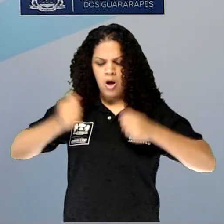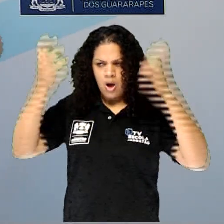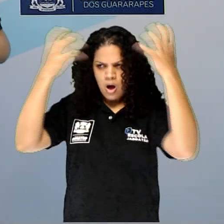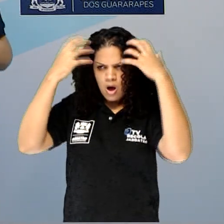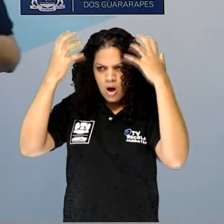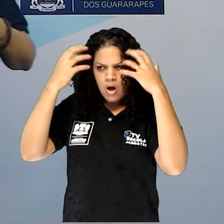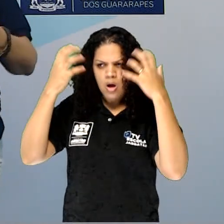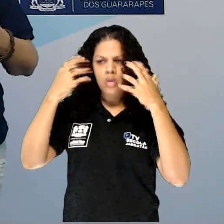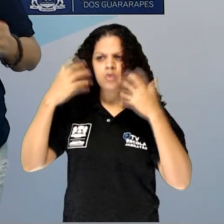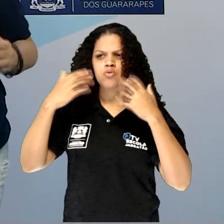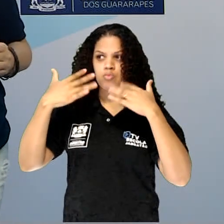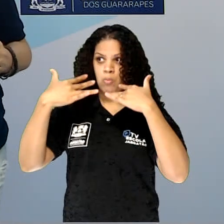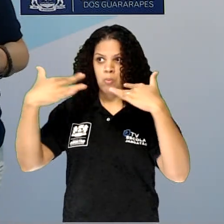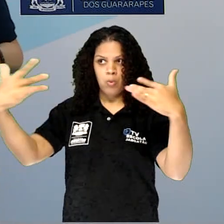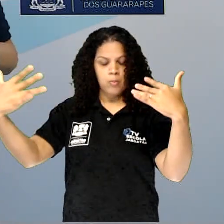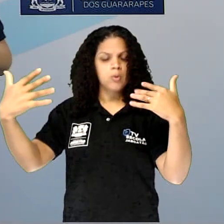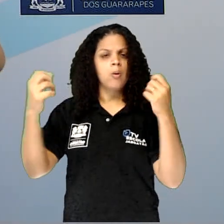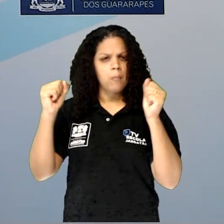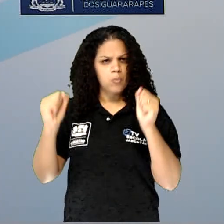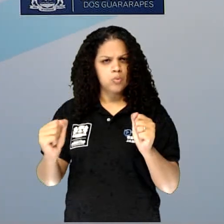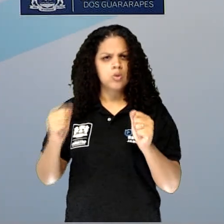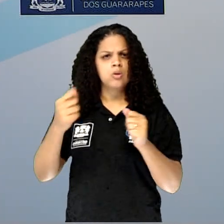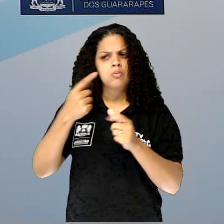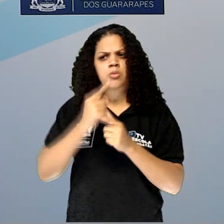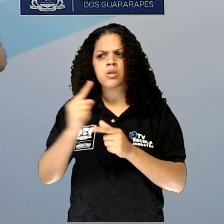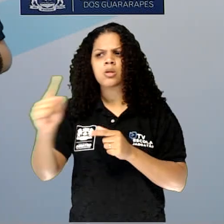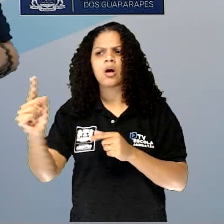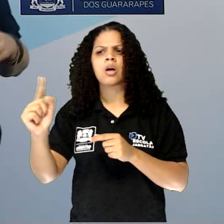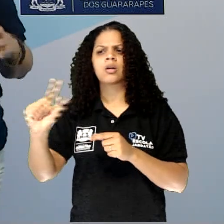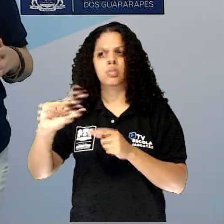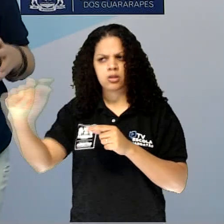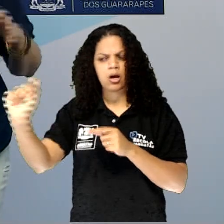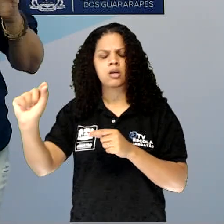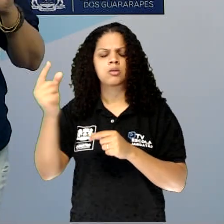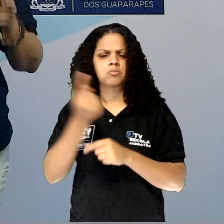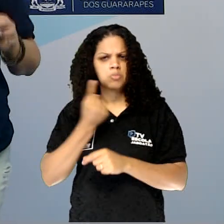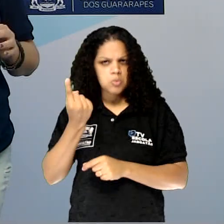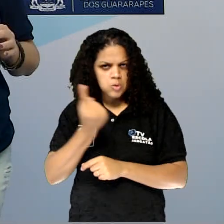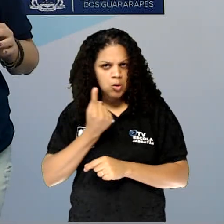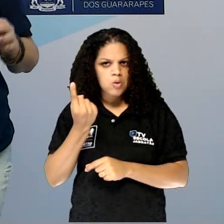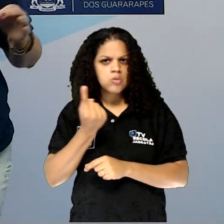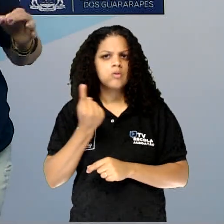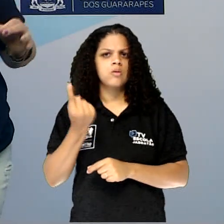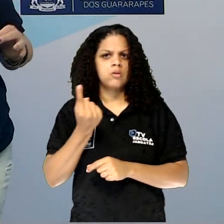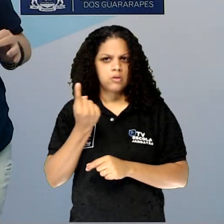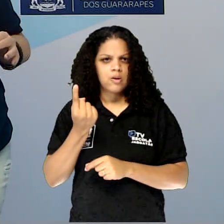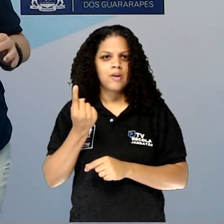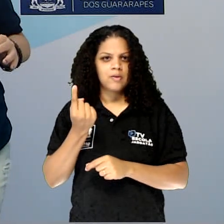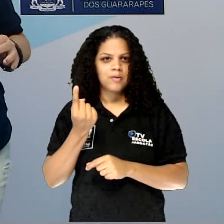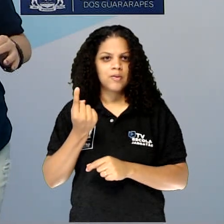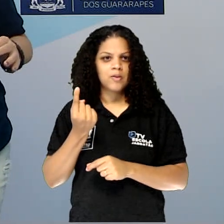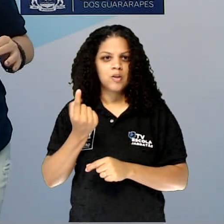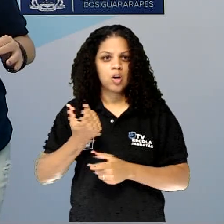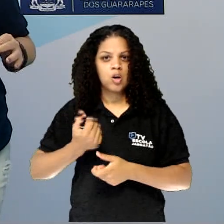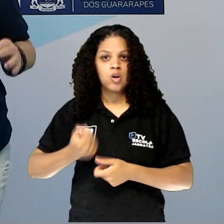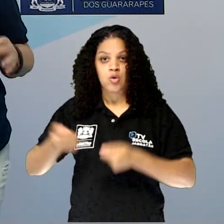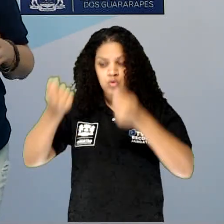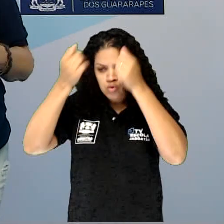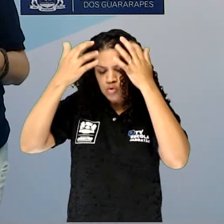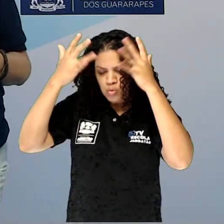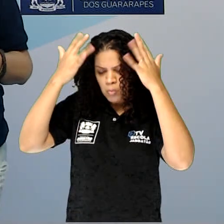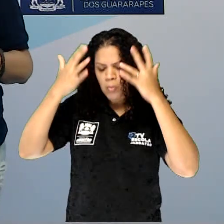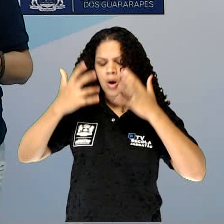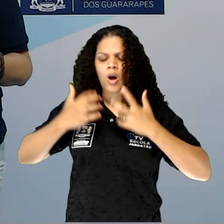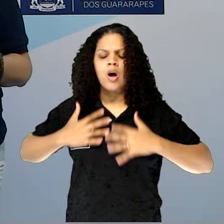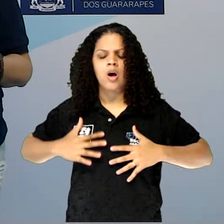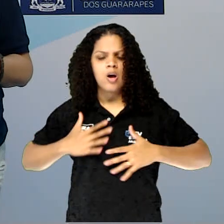as romanas podiam sair sozinhas. E os banhos públicos eram o point da sociedade romana. Né? Se